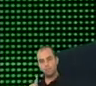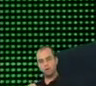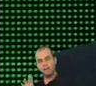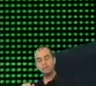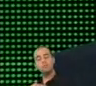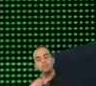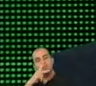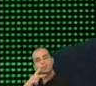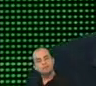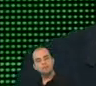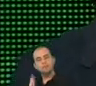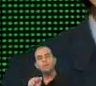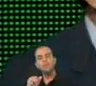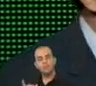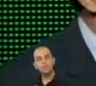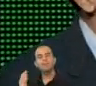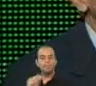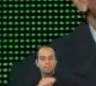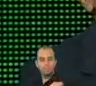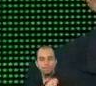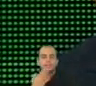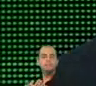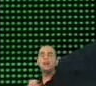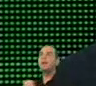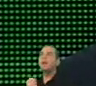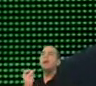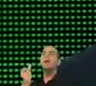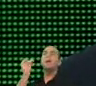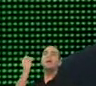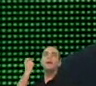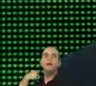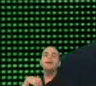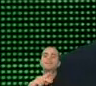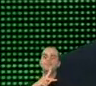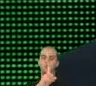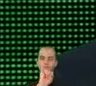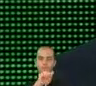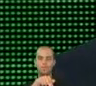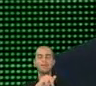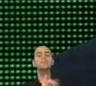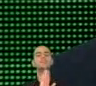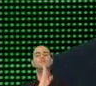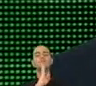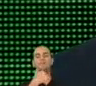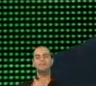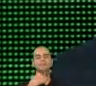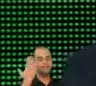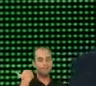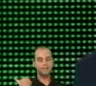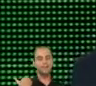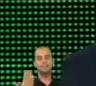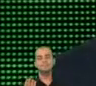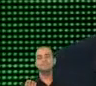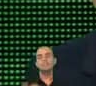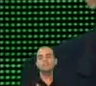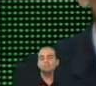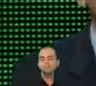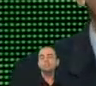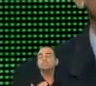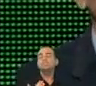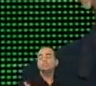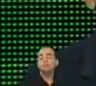na política, quando eu era líder estudantil, presidente da UNE, e vem até hoje, já faz muito tempo, o Plínio me conheceu naquela